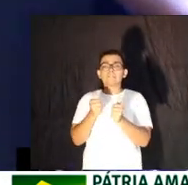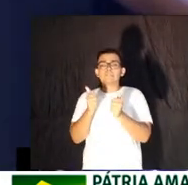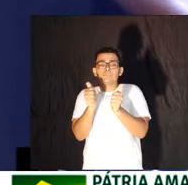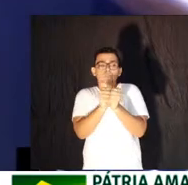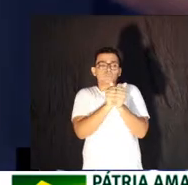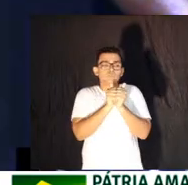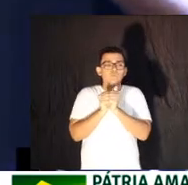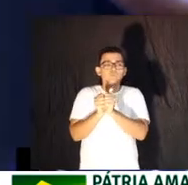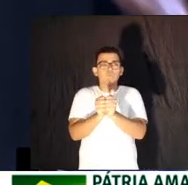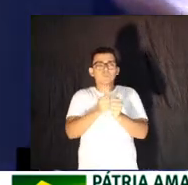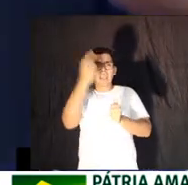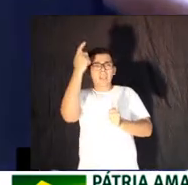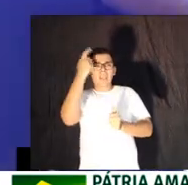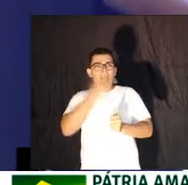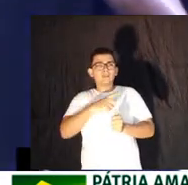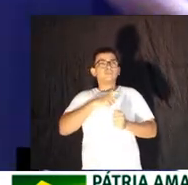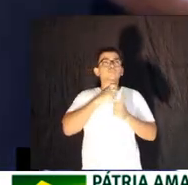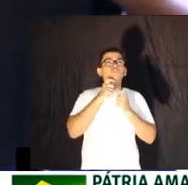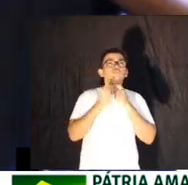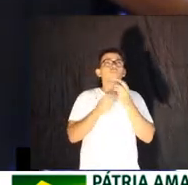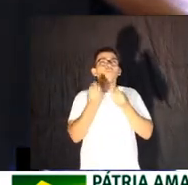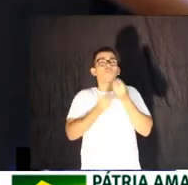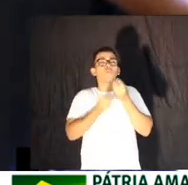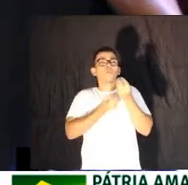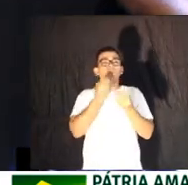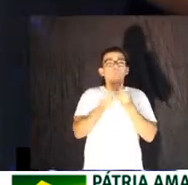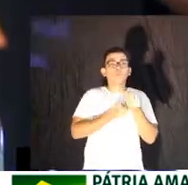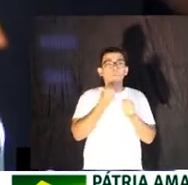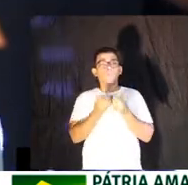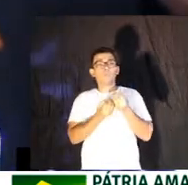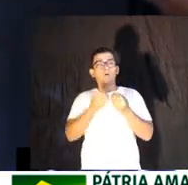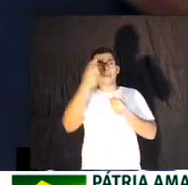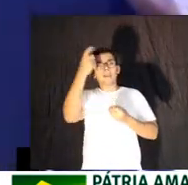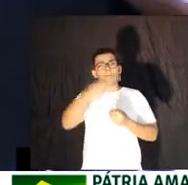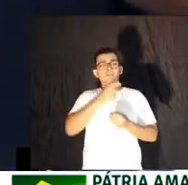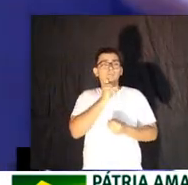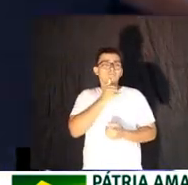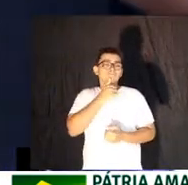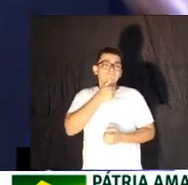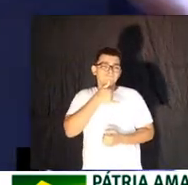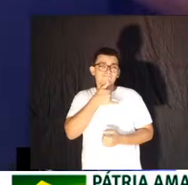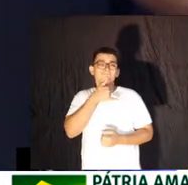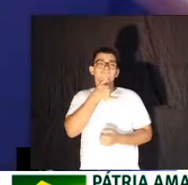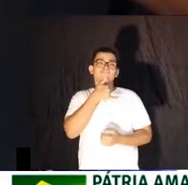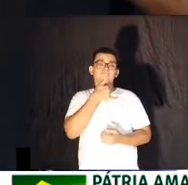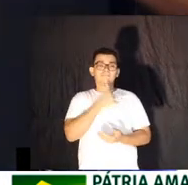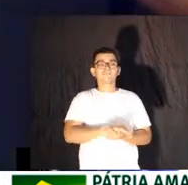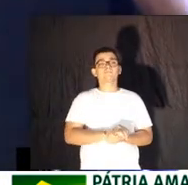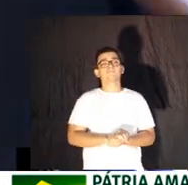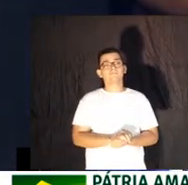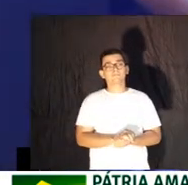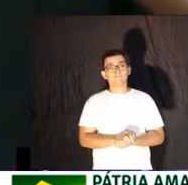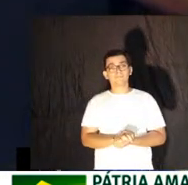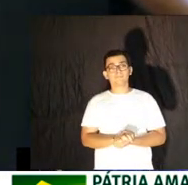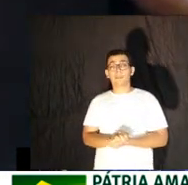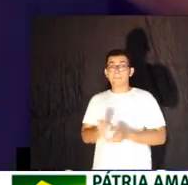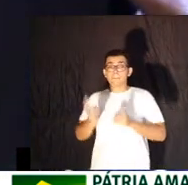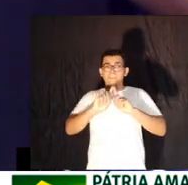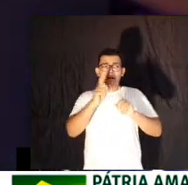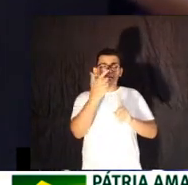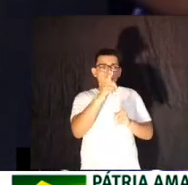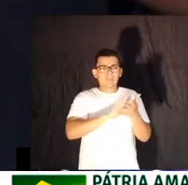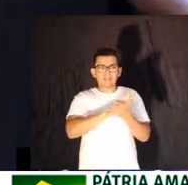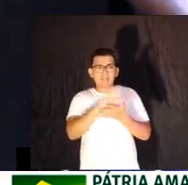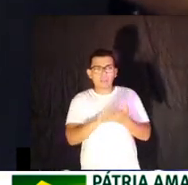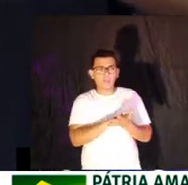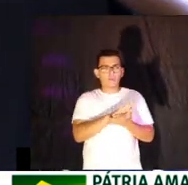correndo dessa briga. Hoje não tem vilão, hoje não tem vítima. Não tem plateia, não tem